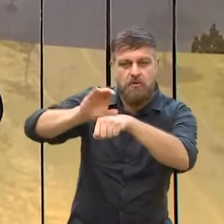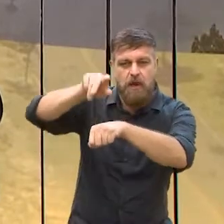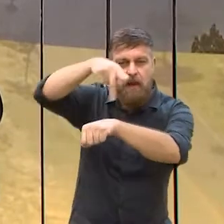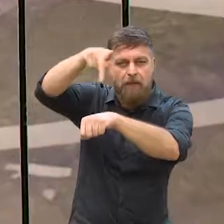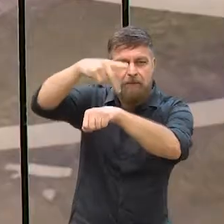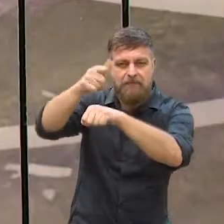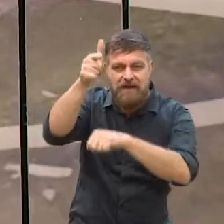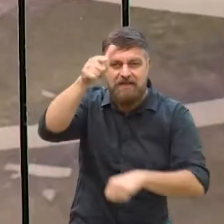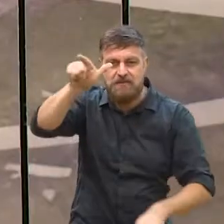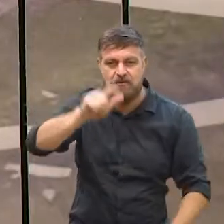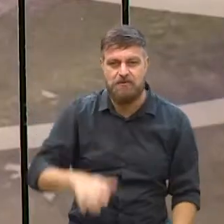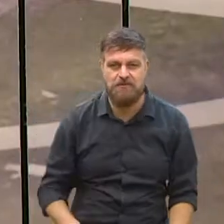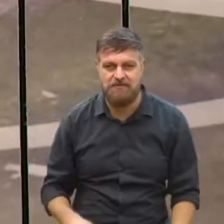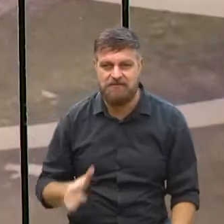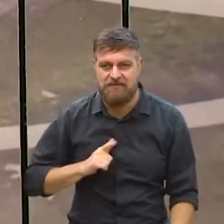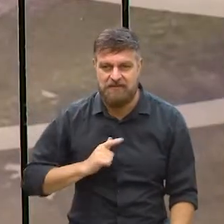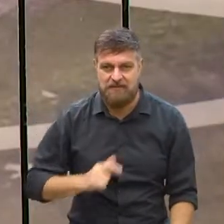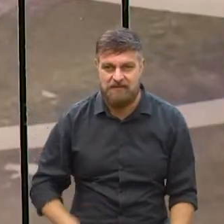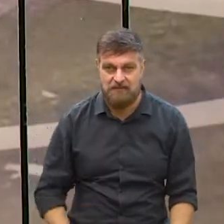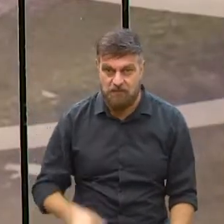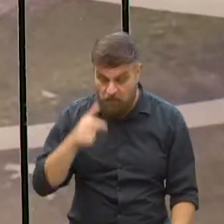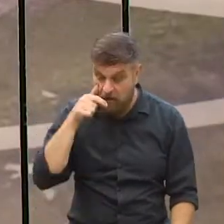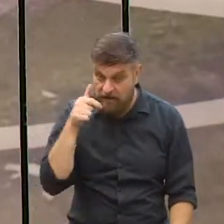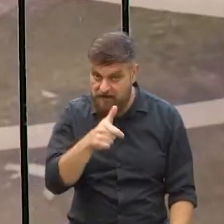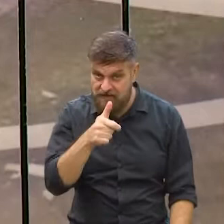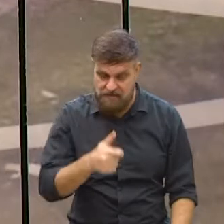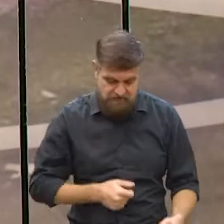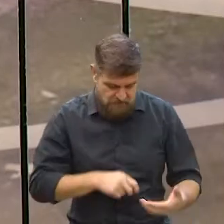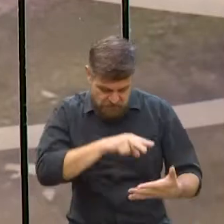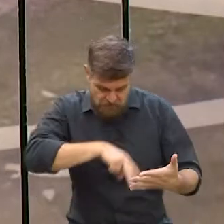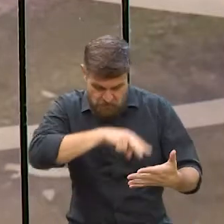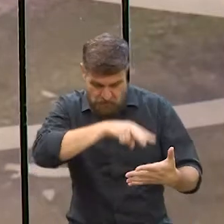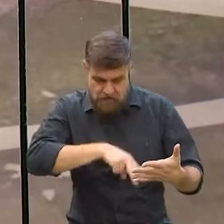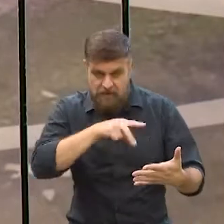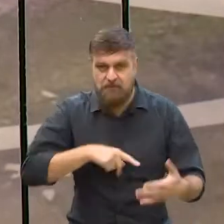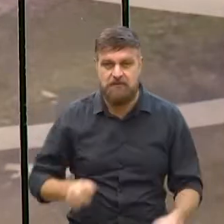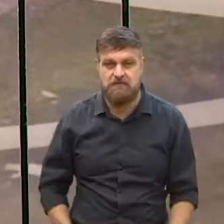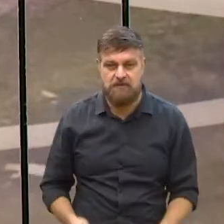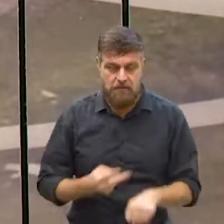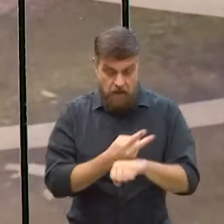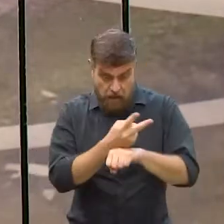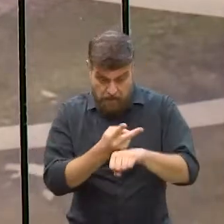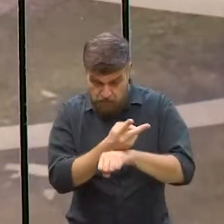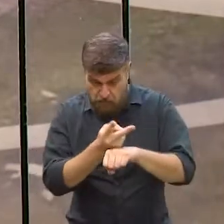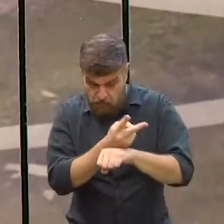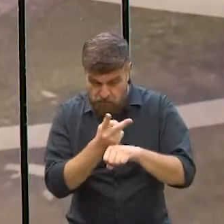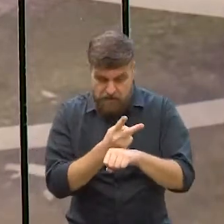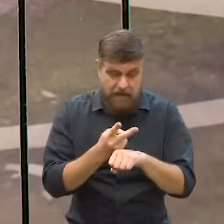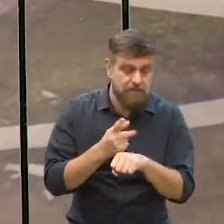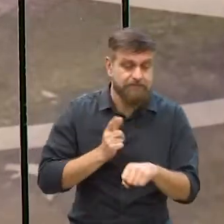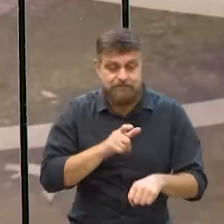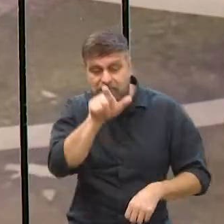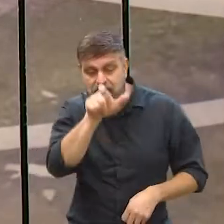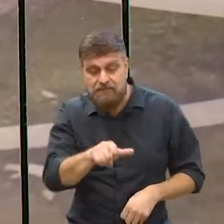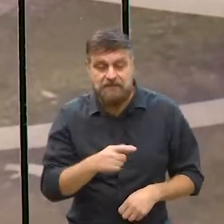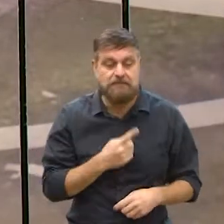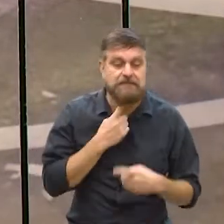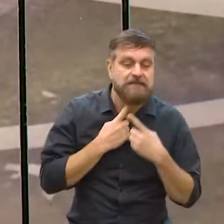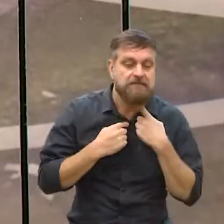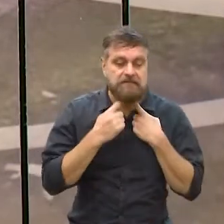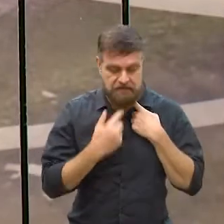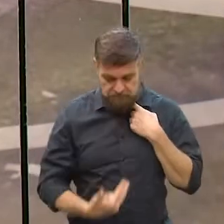é membro, até eu acho isso interessante falar, porque quando você vai procurar um cirurgião para fazer